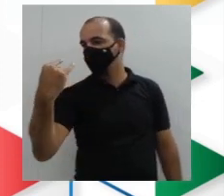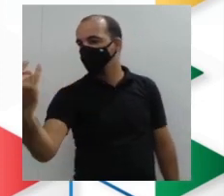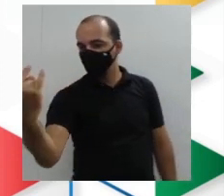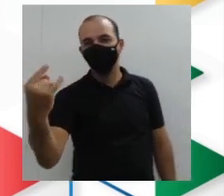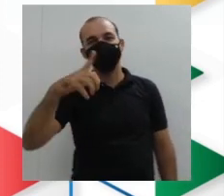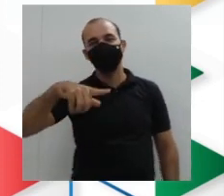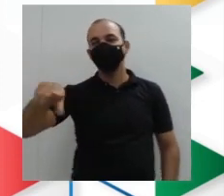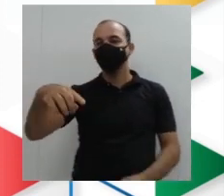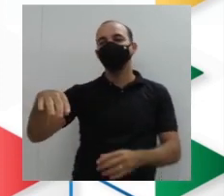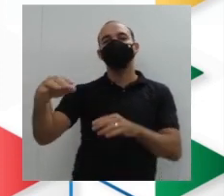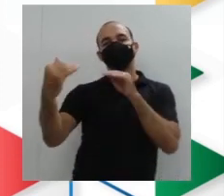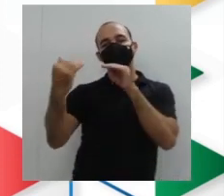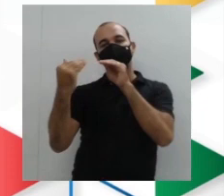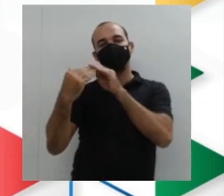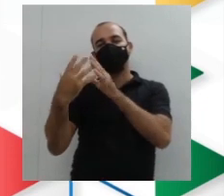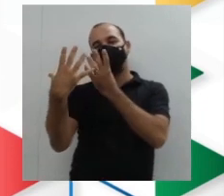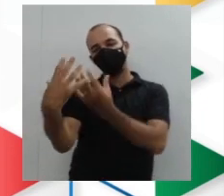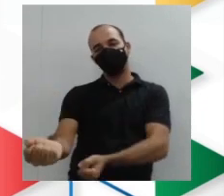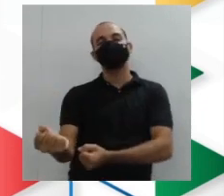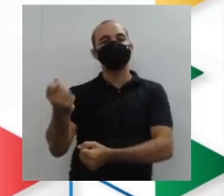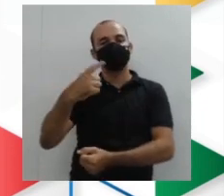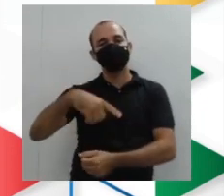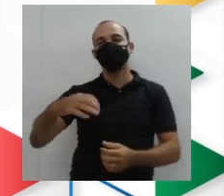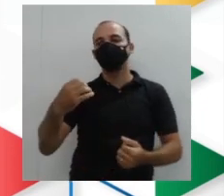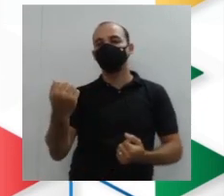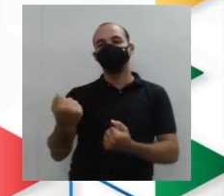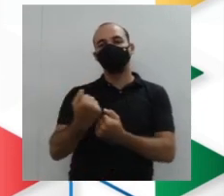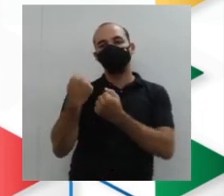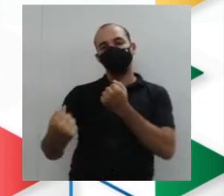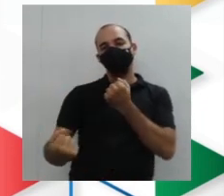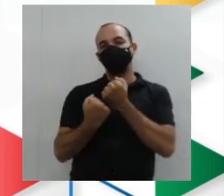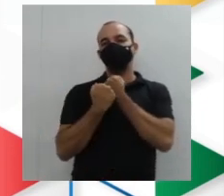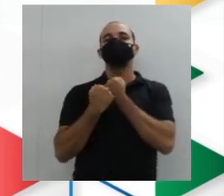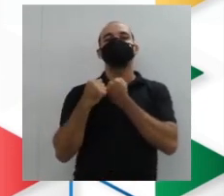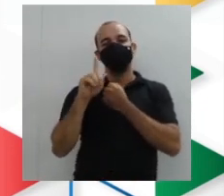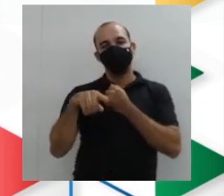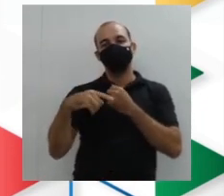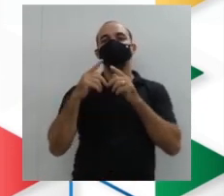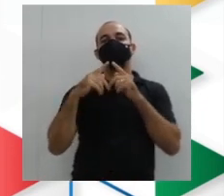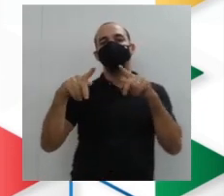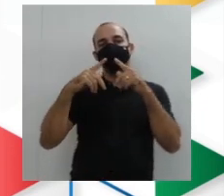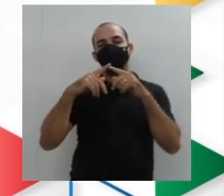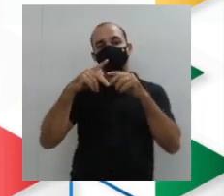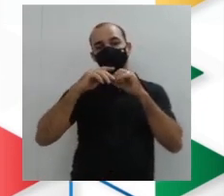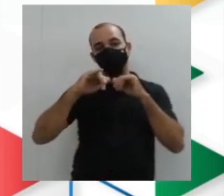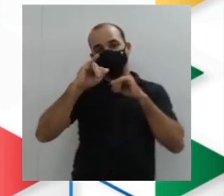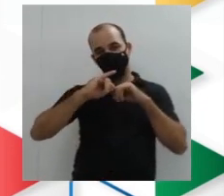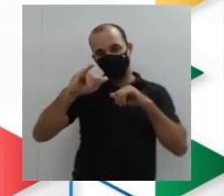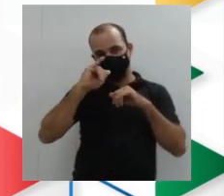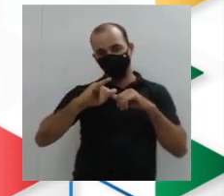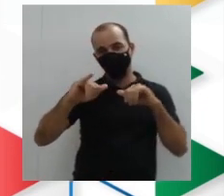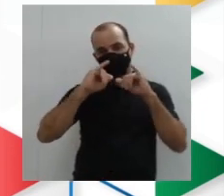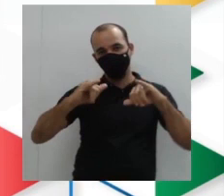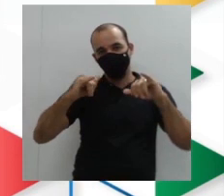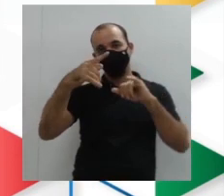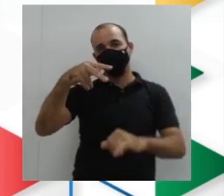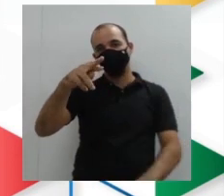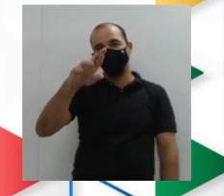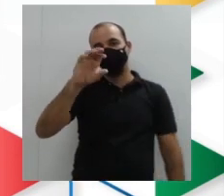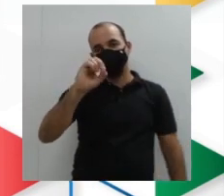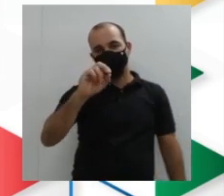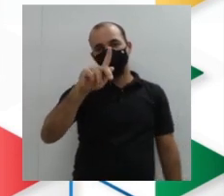o apoio para uma ideia vinculada. E tem por objetivo conquistar as pessoas com